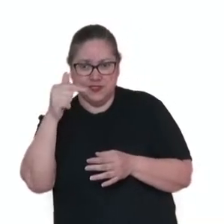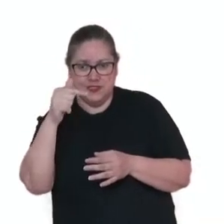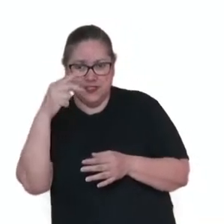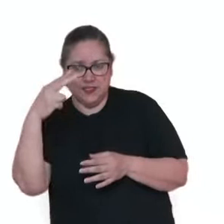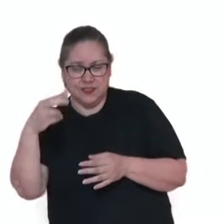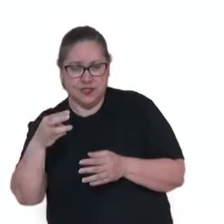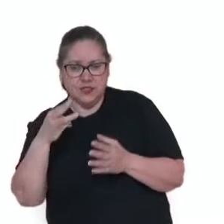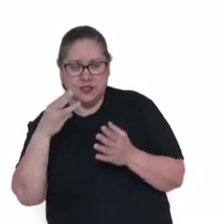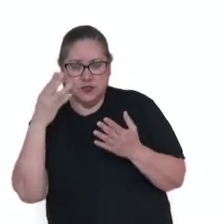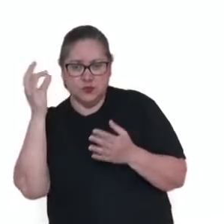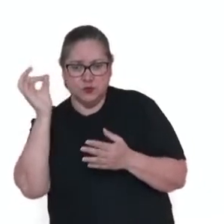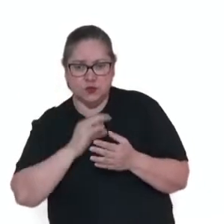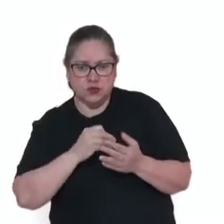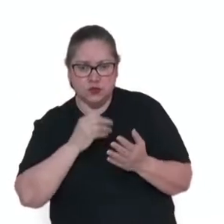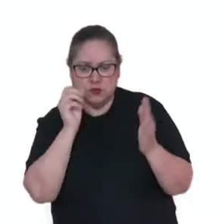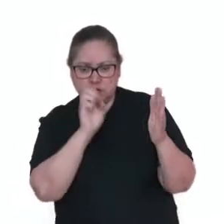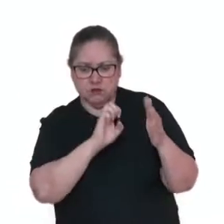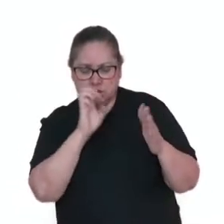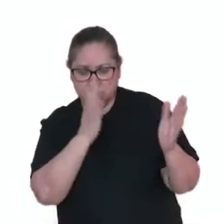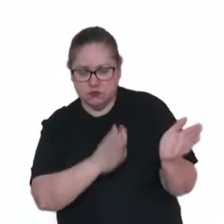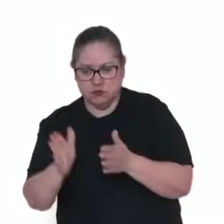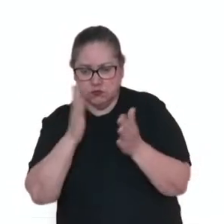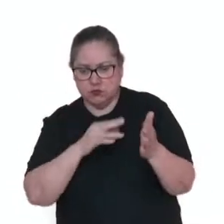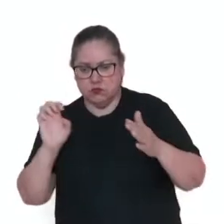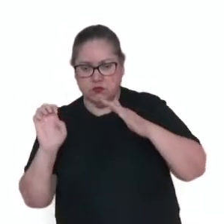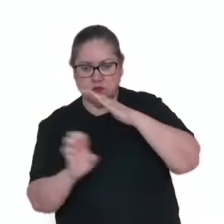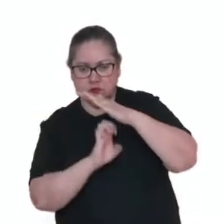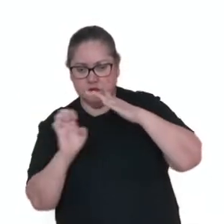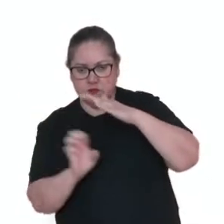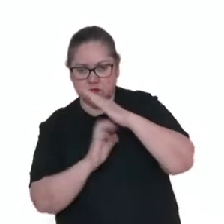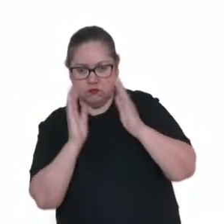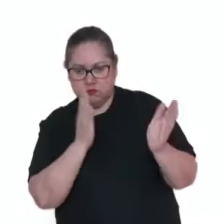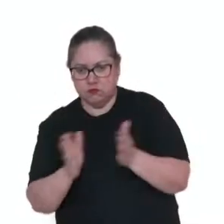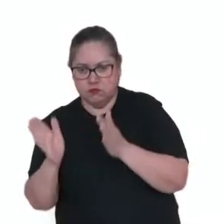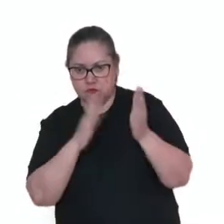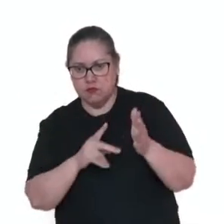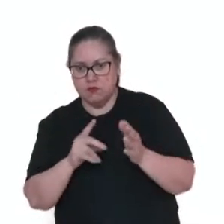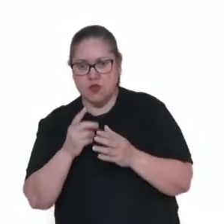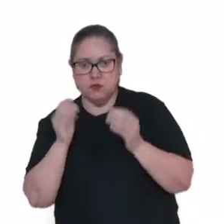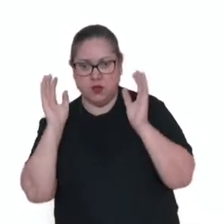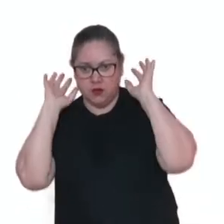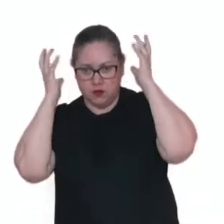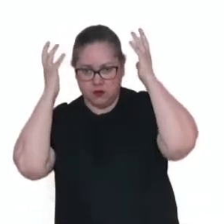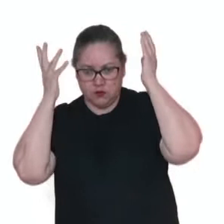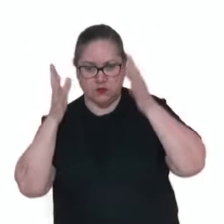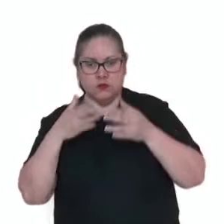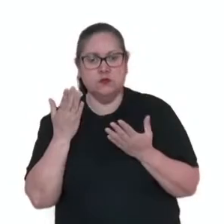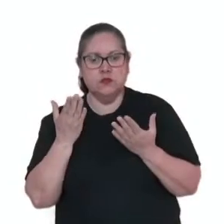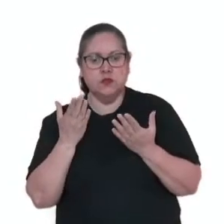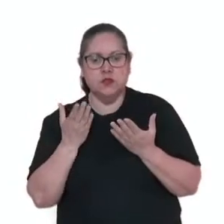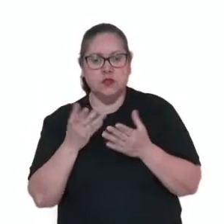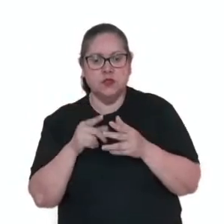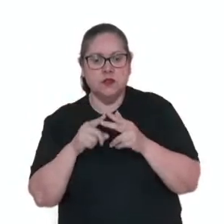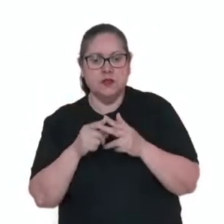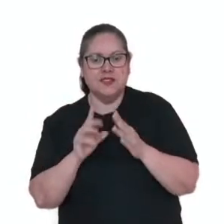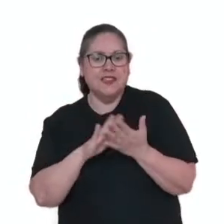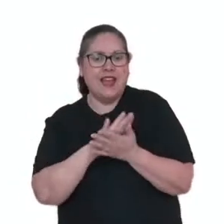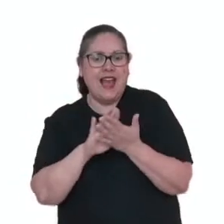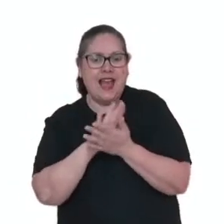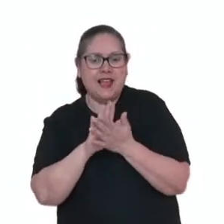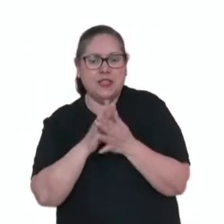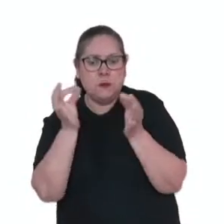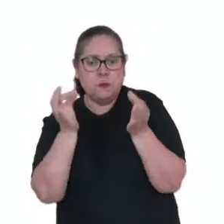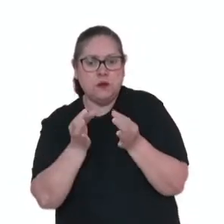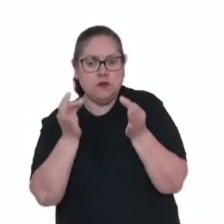99,73% da produção de uma indústria que produz peças para caminhões sejam peças sem defeitos,